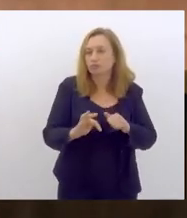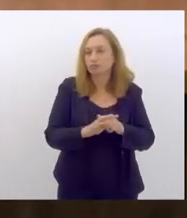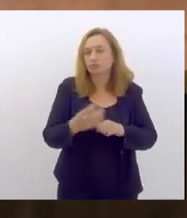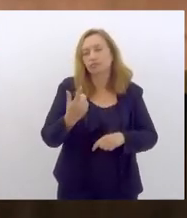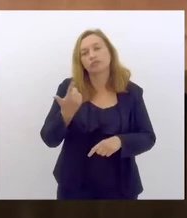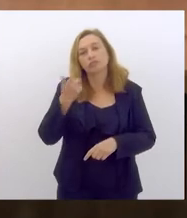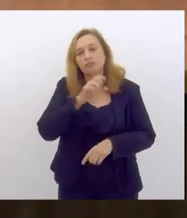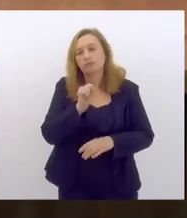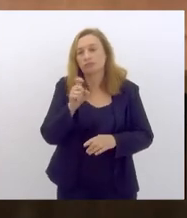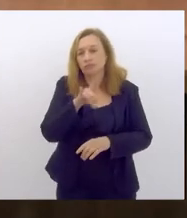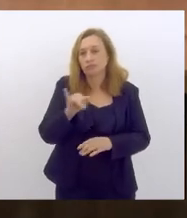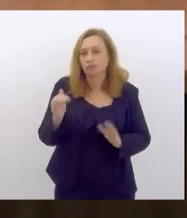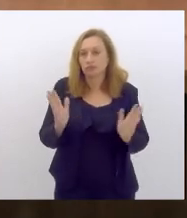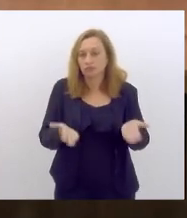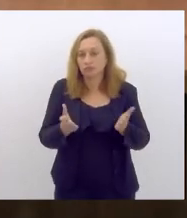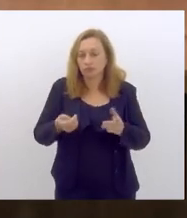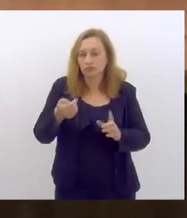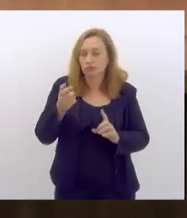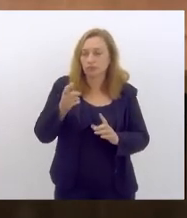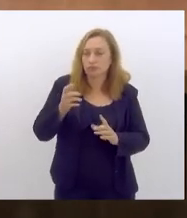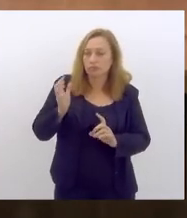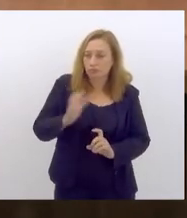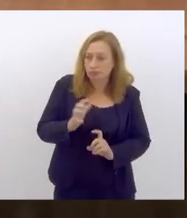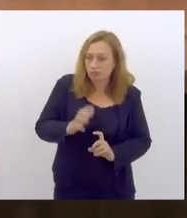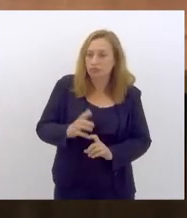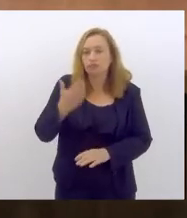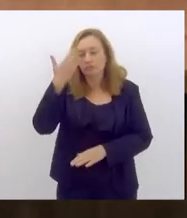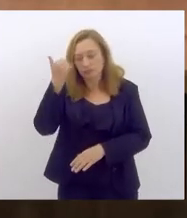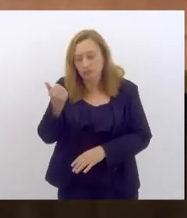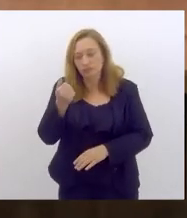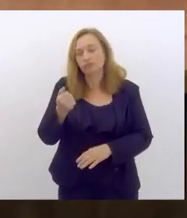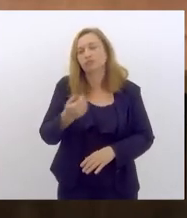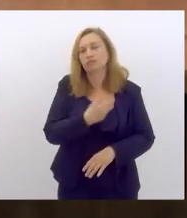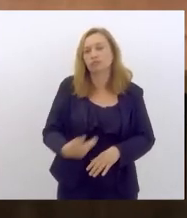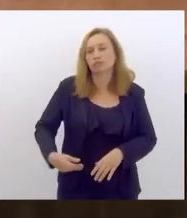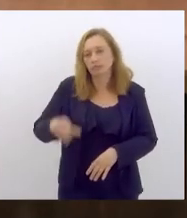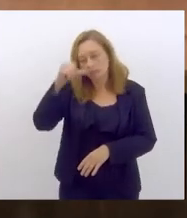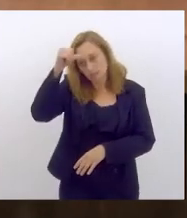tiveram ao dia de hoje. Vamos continuar na pressão, porque a gente sabe que o governo Cláudio Castro